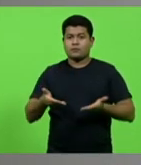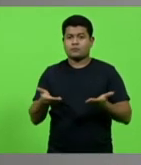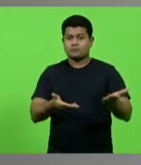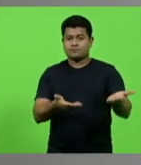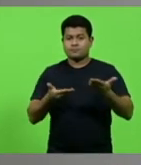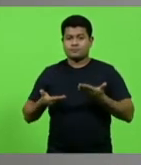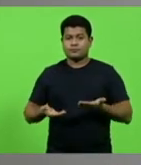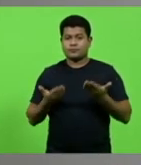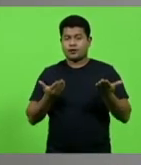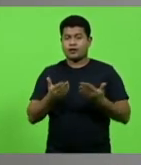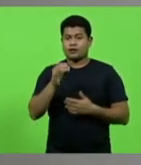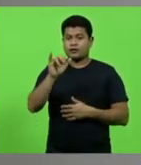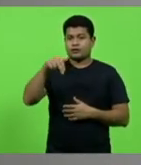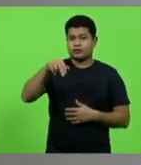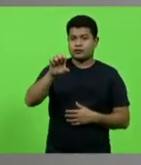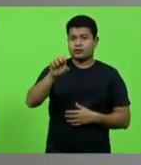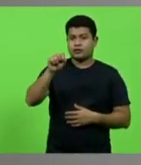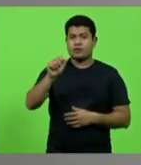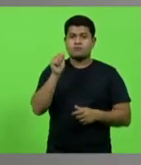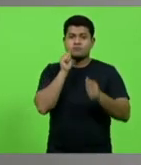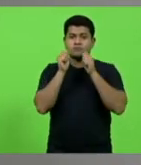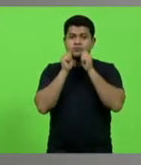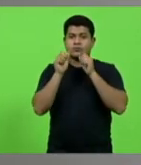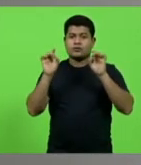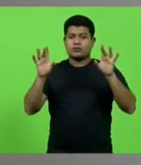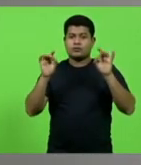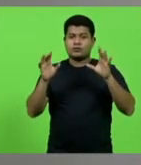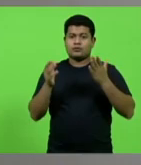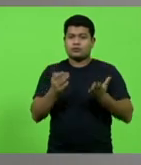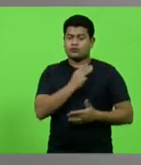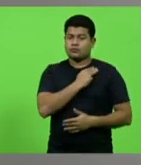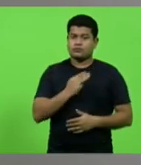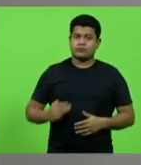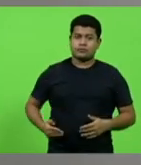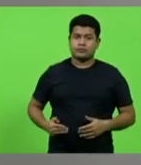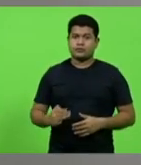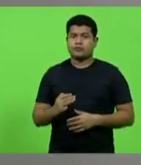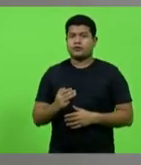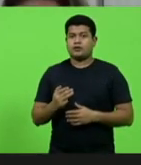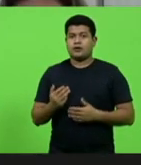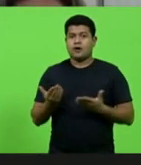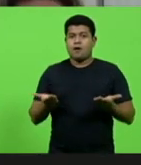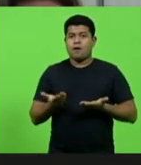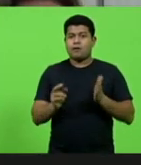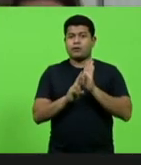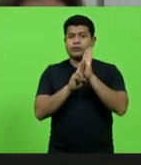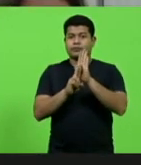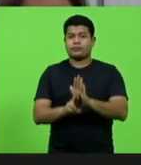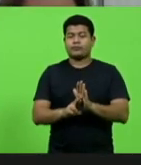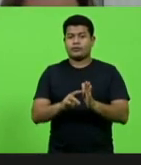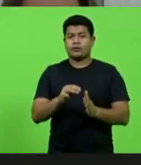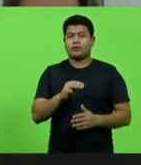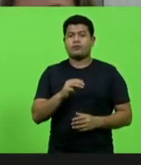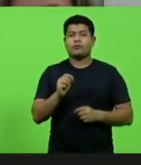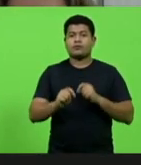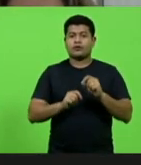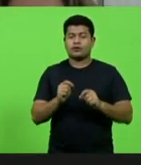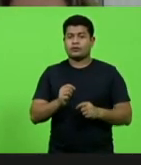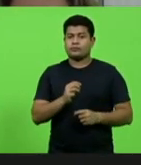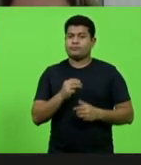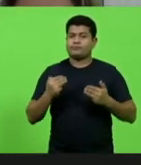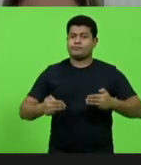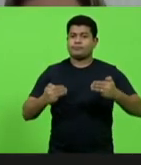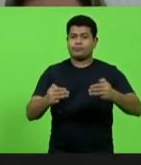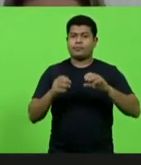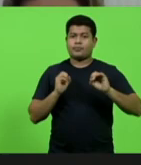Inês Borges, assessora especial do ministro Milton Ribeiro, representando neste ato o Ministério da Educação.